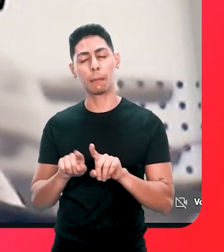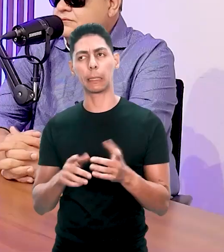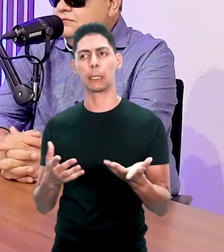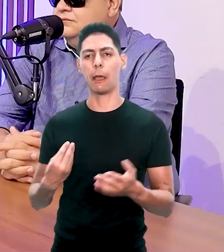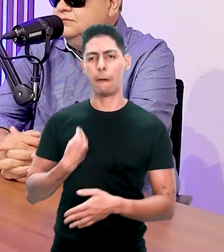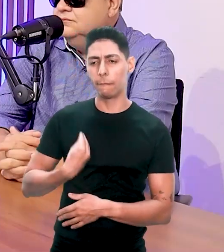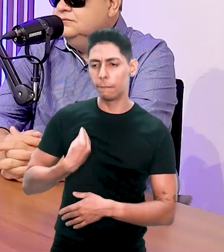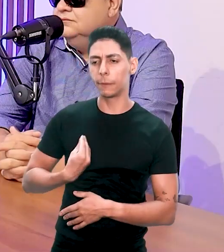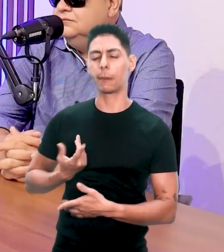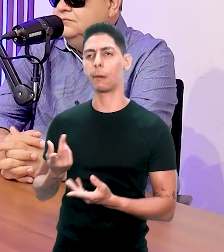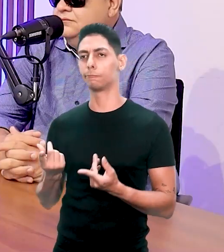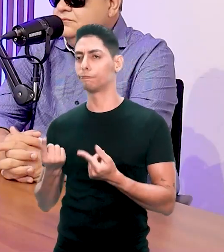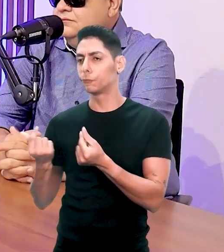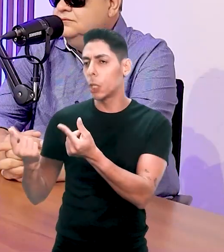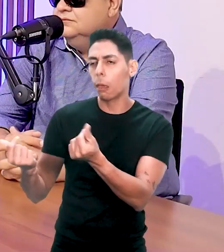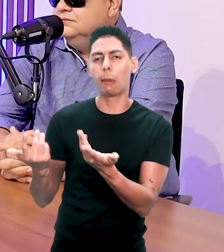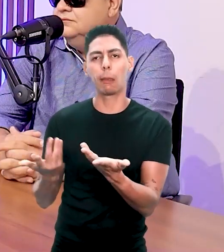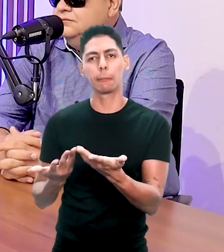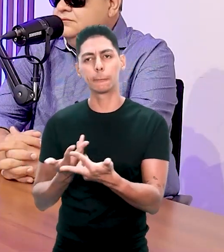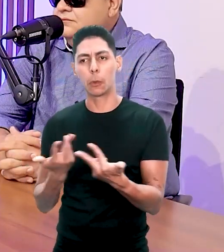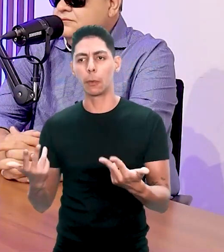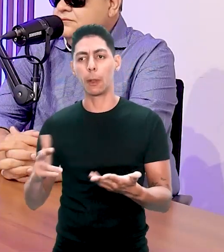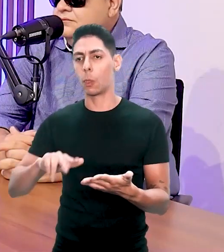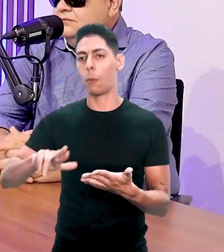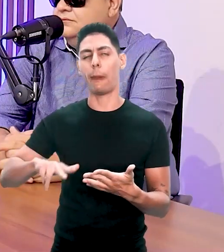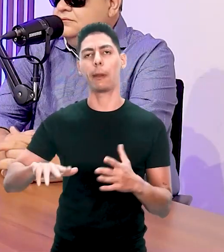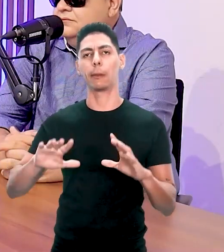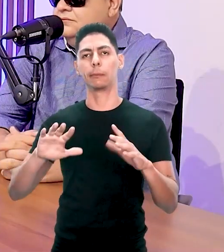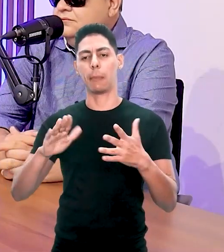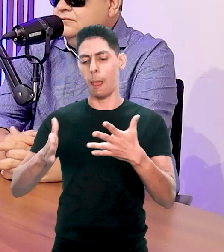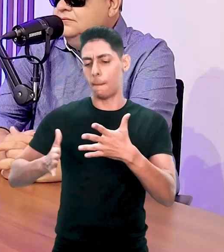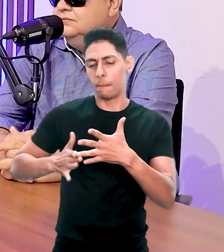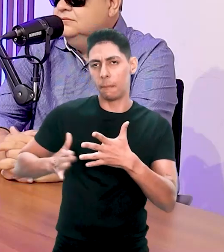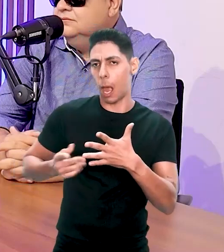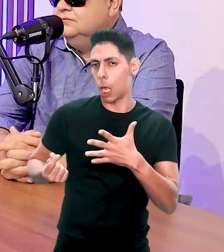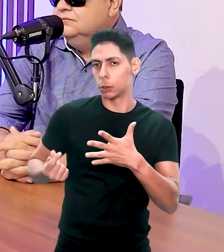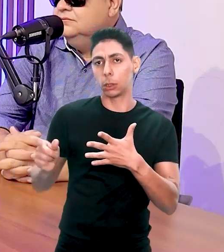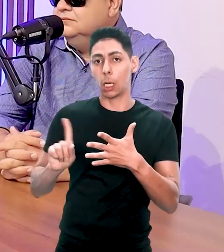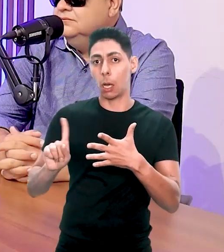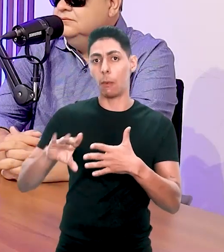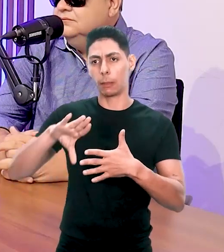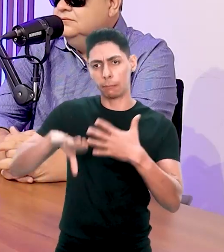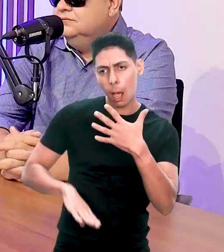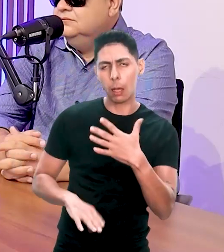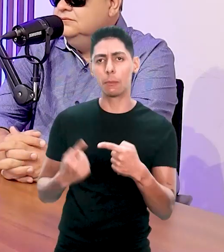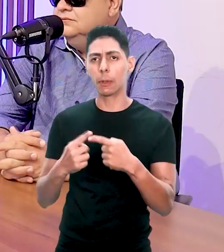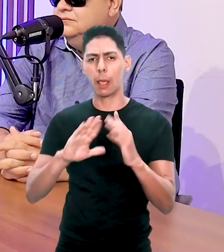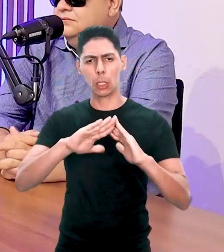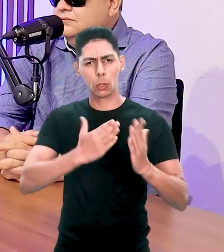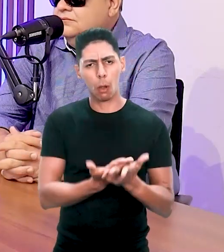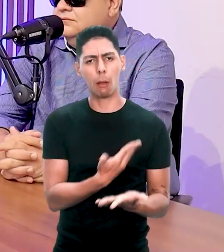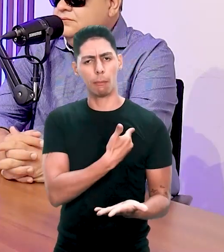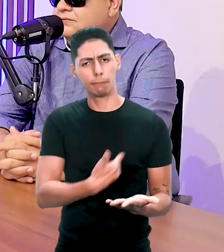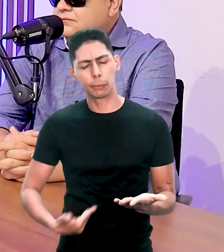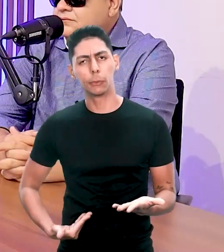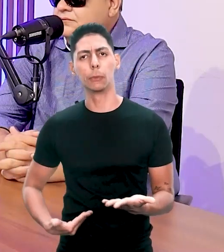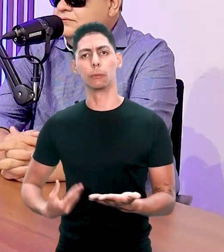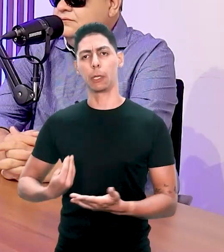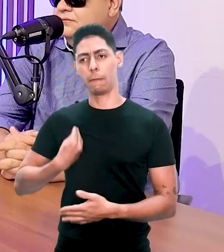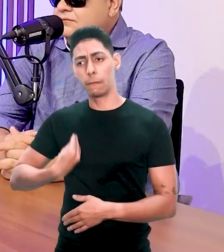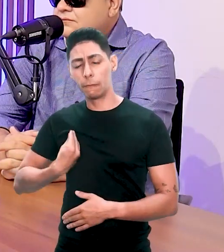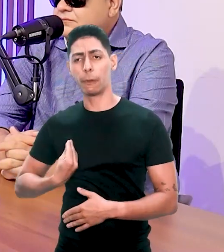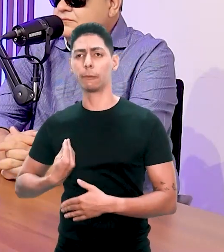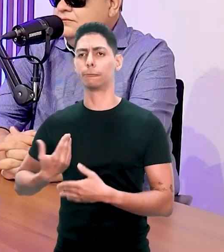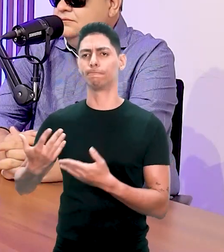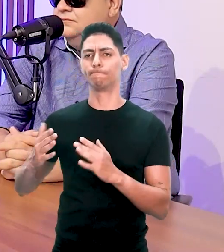só, não era nem classe média, era um pouco abaixo disso, era escola pública, morando numa vila, como